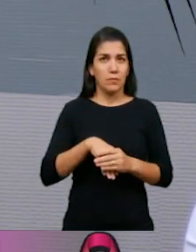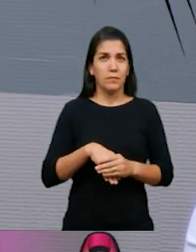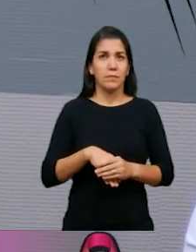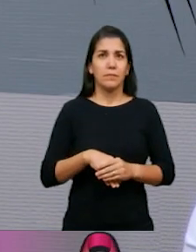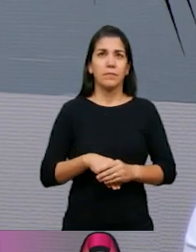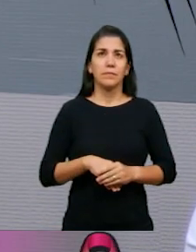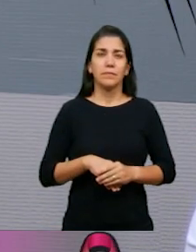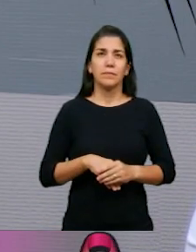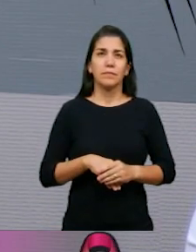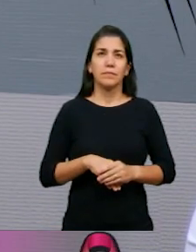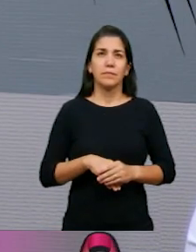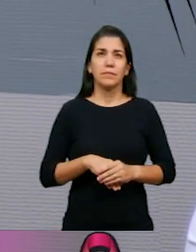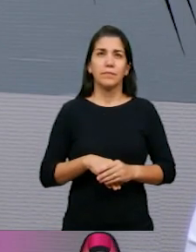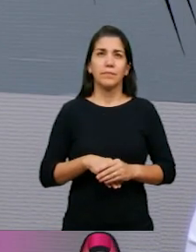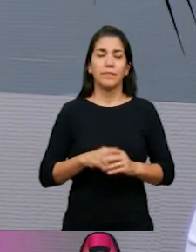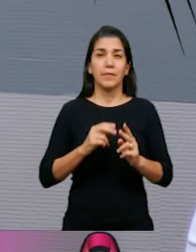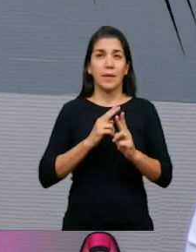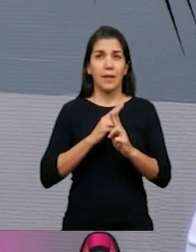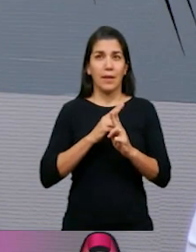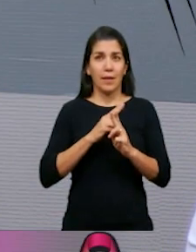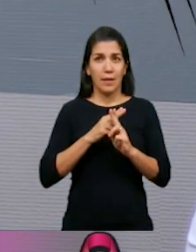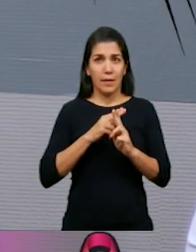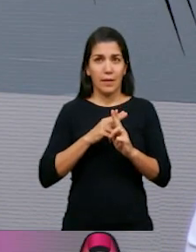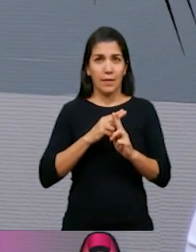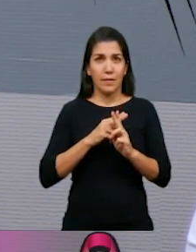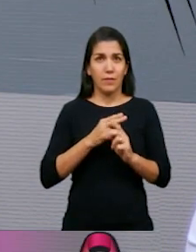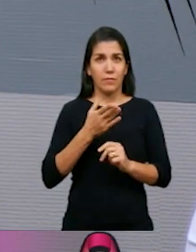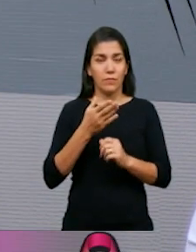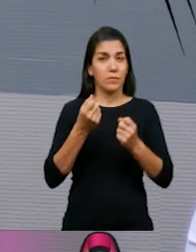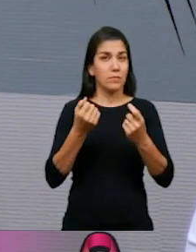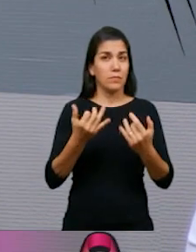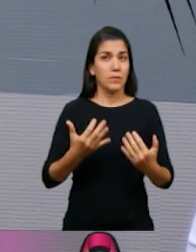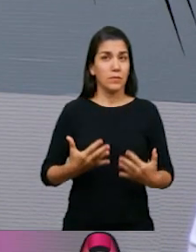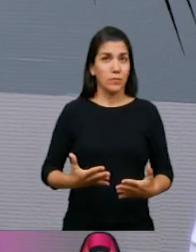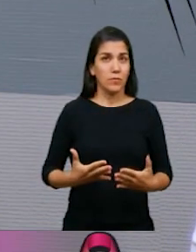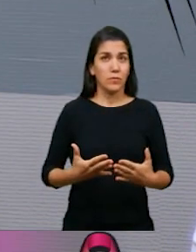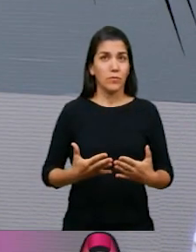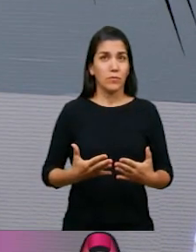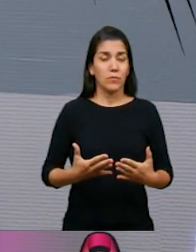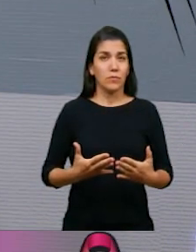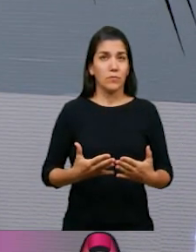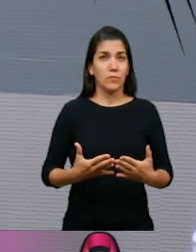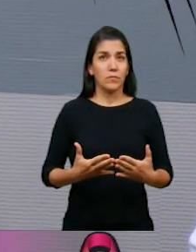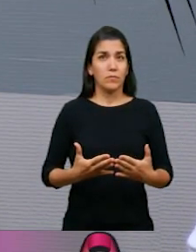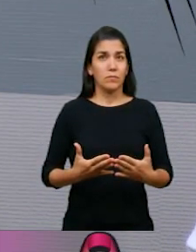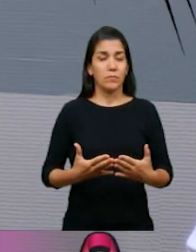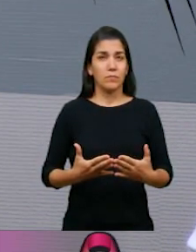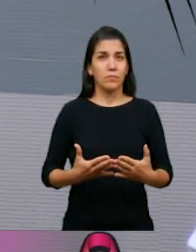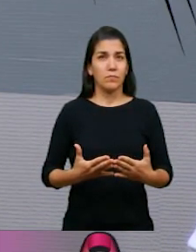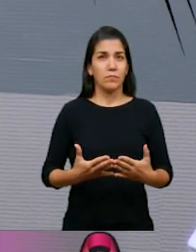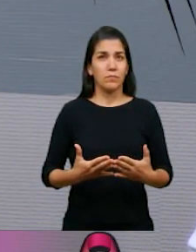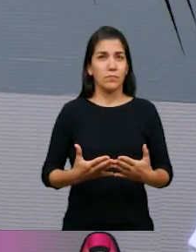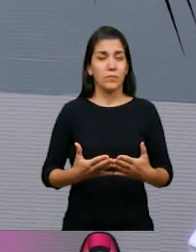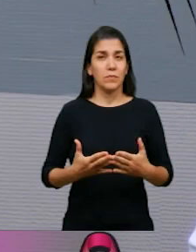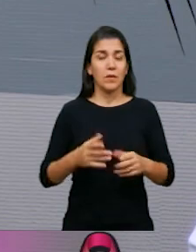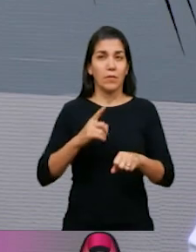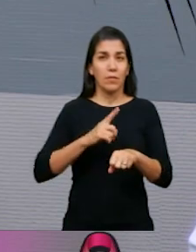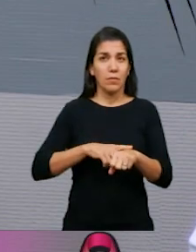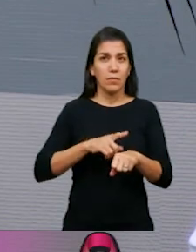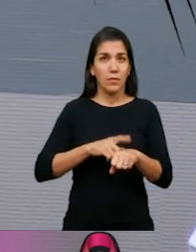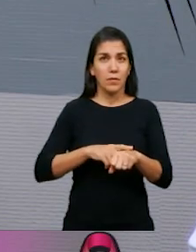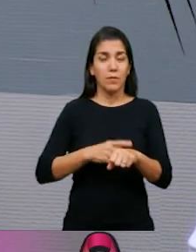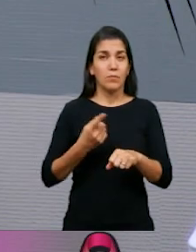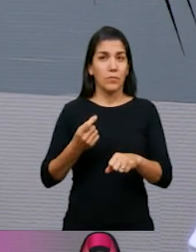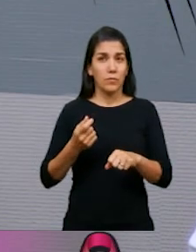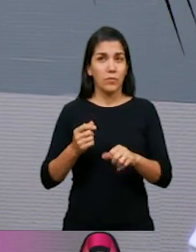O que ocorreu com a Caixa, você expôs aqui, que é uma questão de tempo de liberação de recurso. Porque os